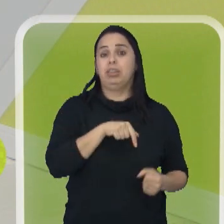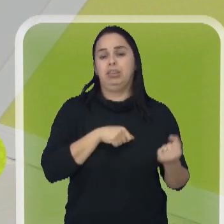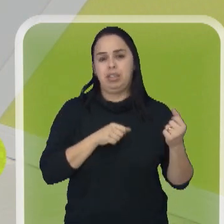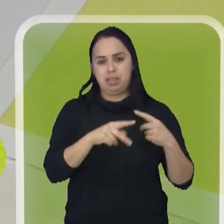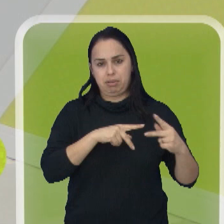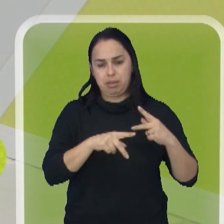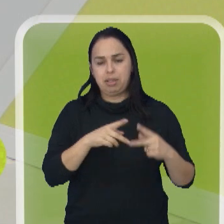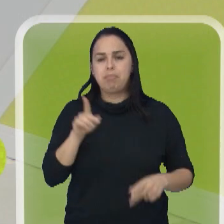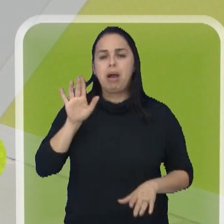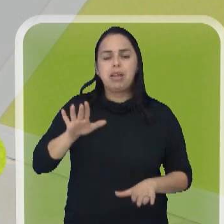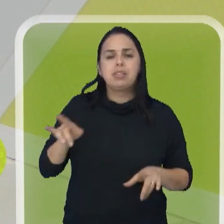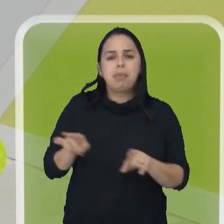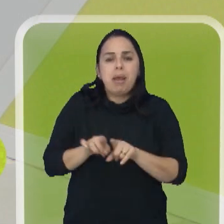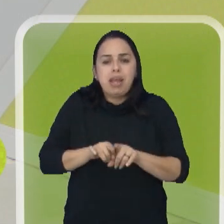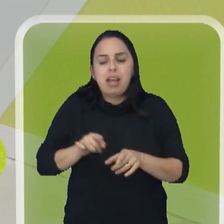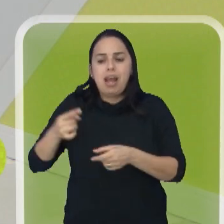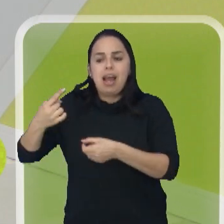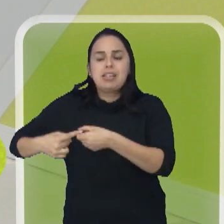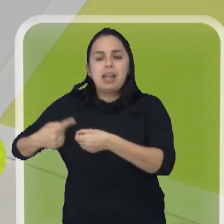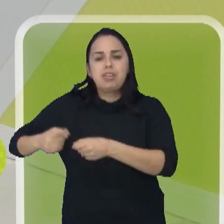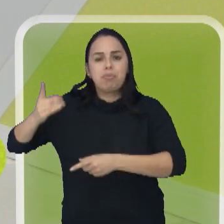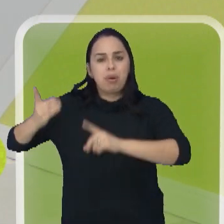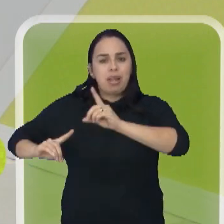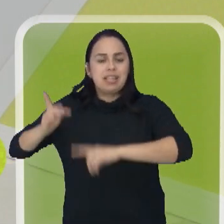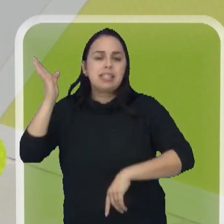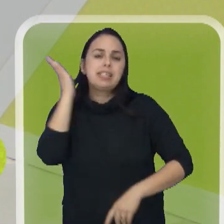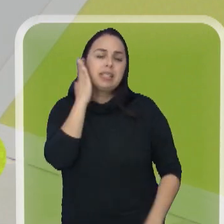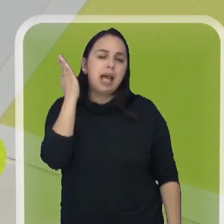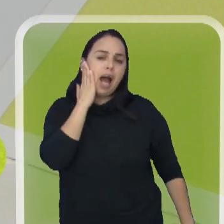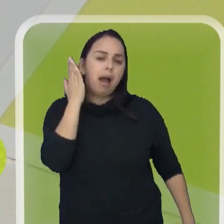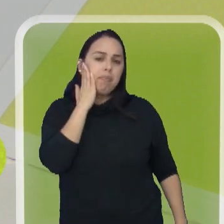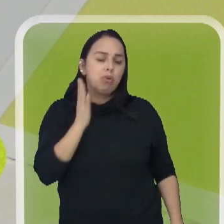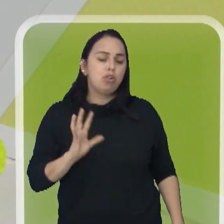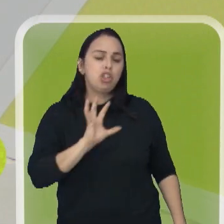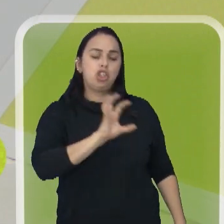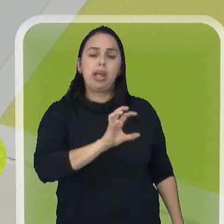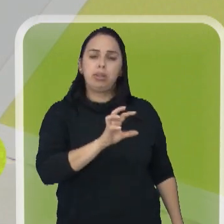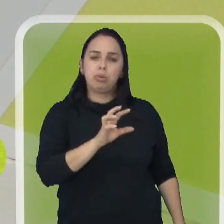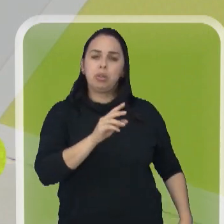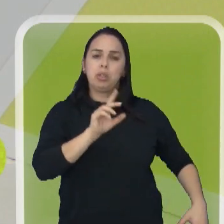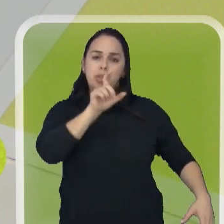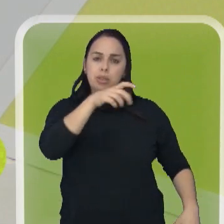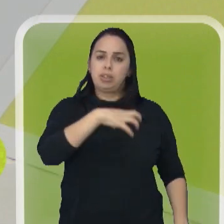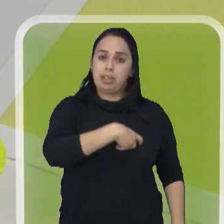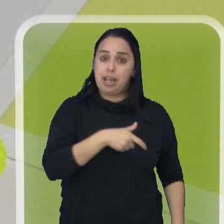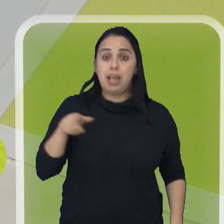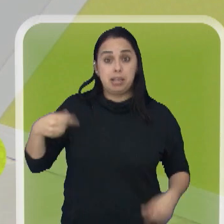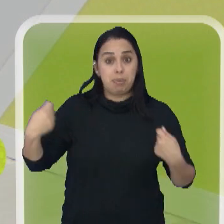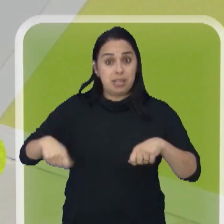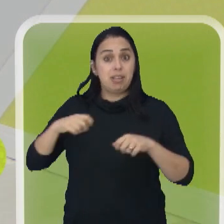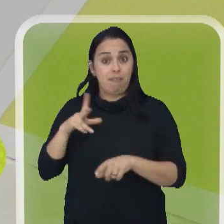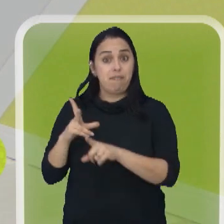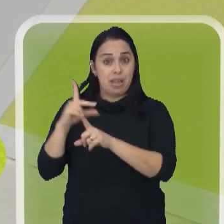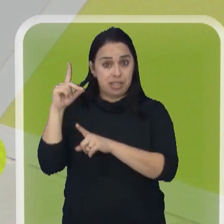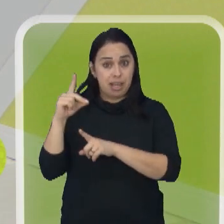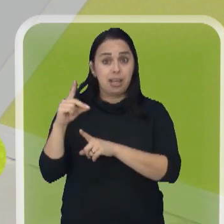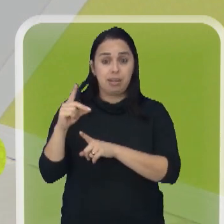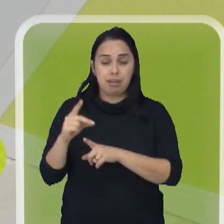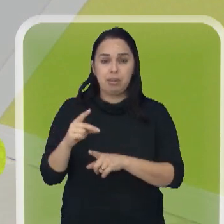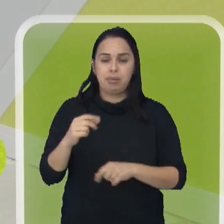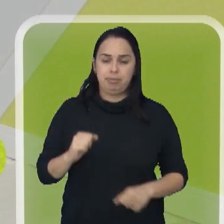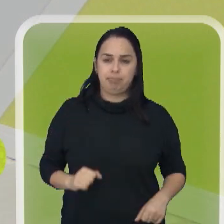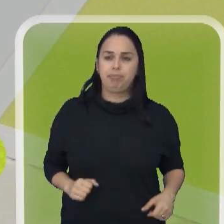Prudente também já sabe como o São José joga, já sabe, inclusive eles sabem que tem que fazer o resultado lá, porque o São José joga por 2 empates,